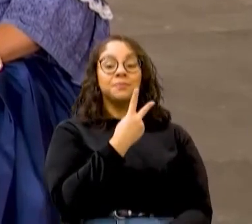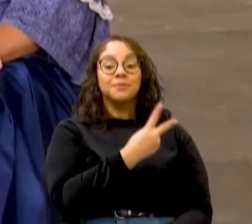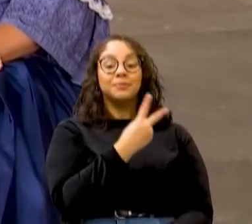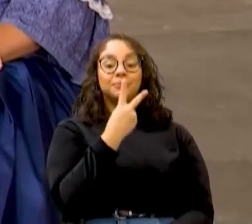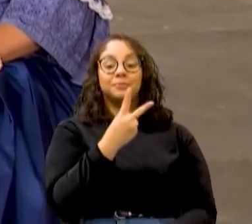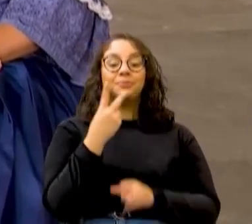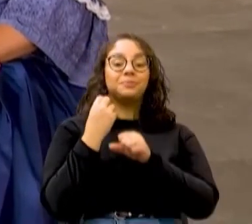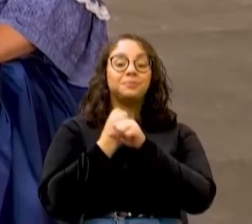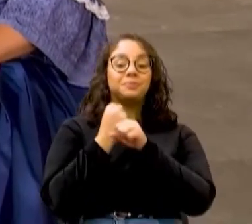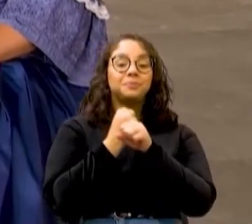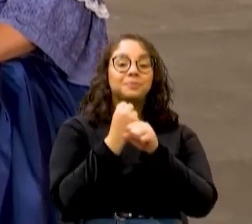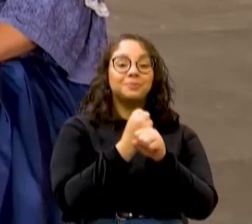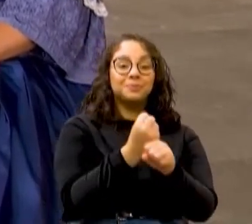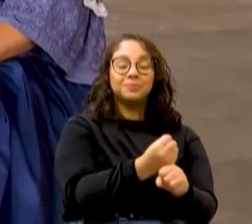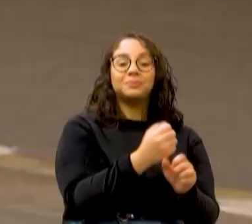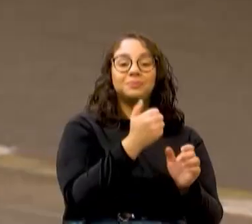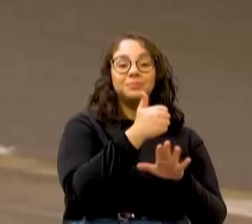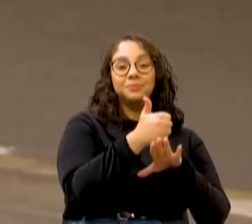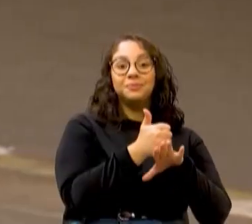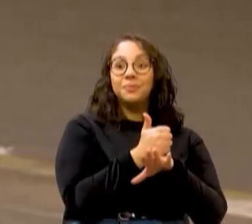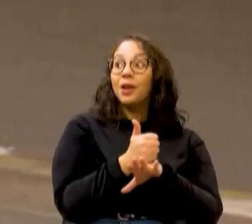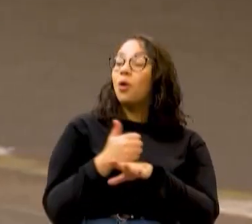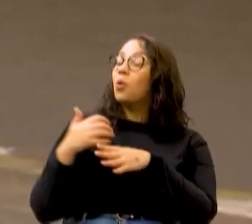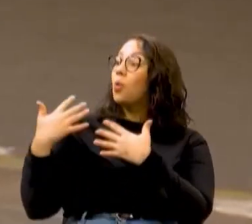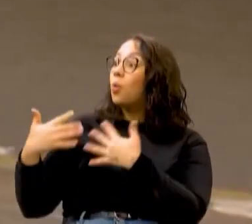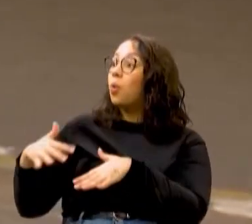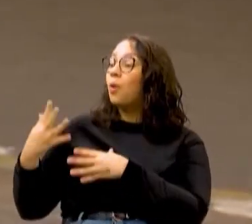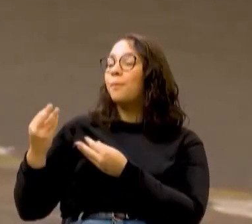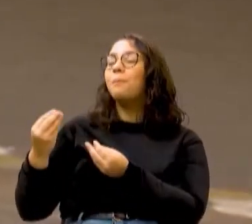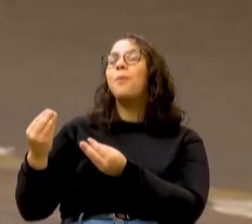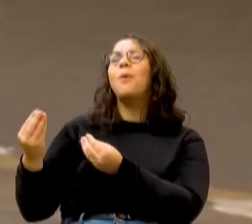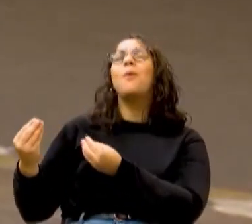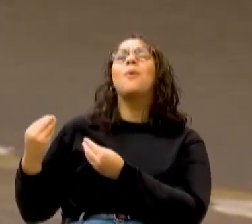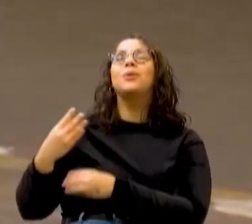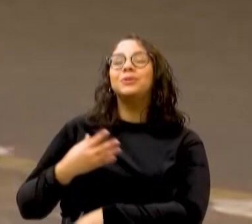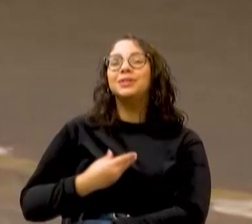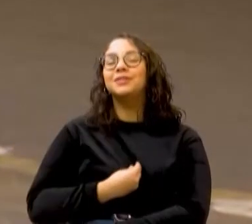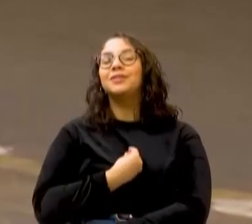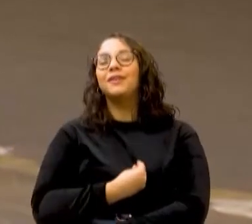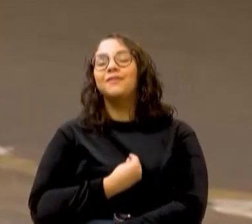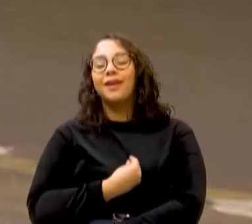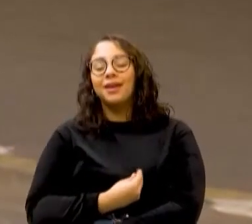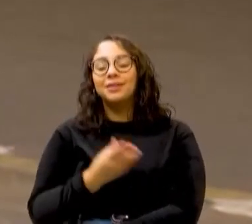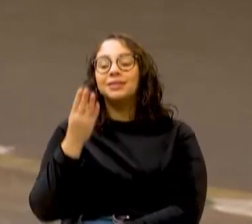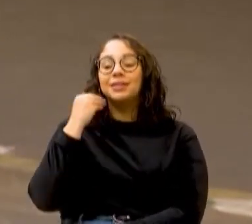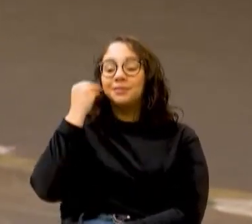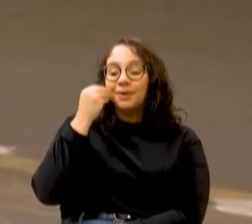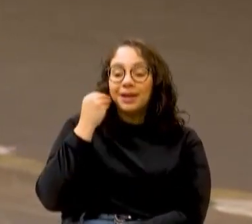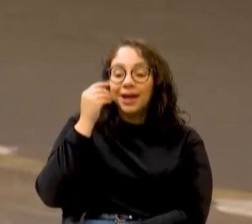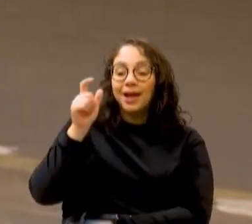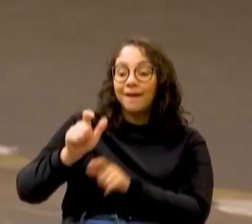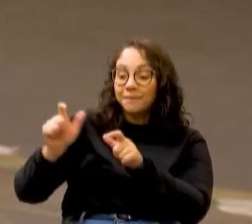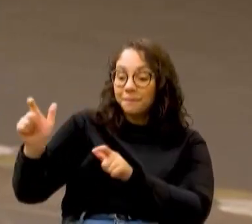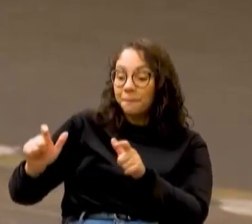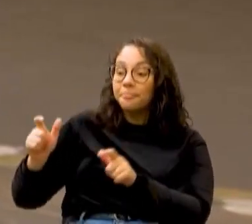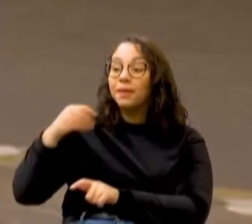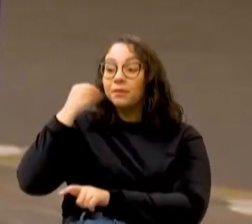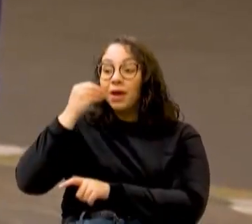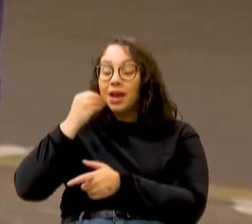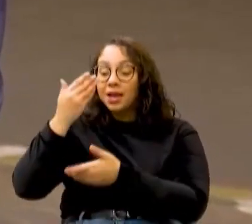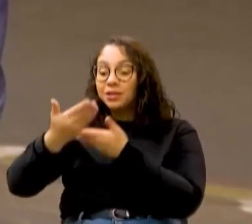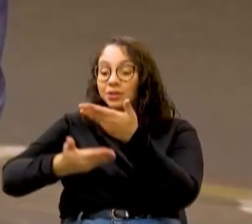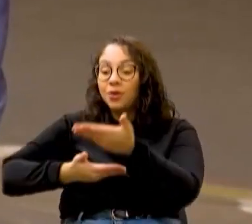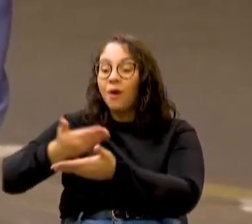esses 22 anos de profissão muitas muitas vivências experiências troca